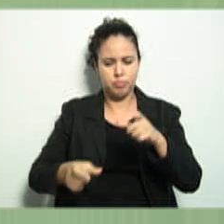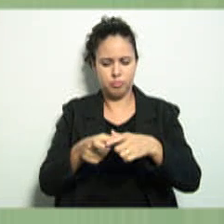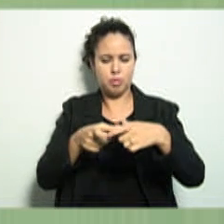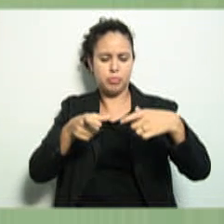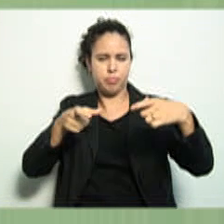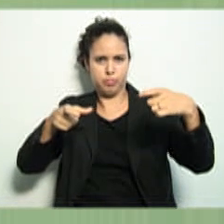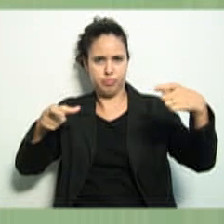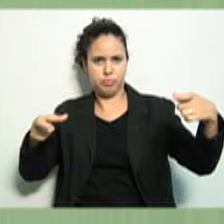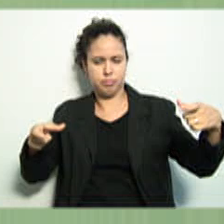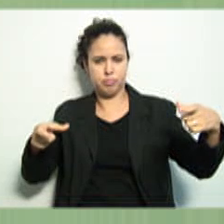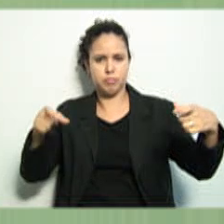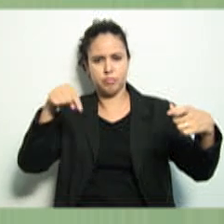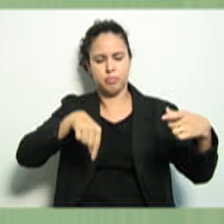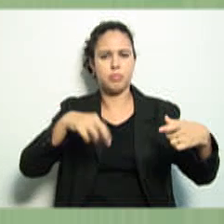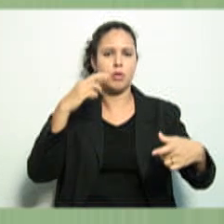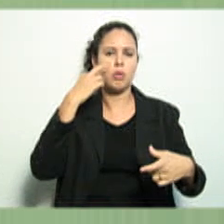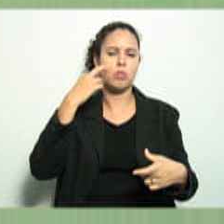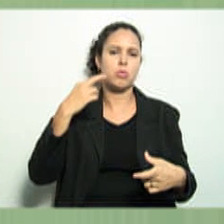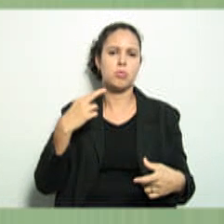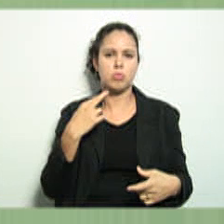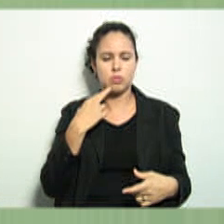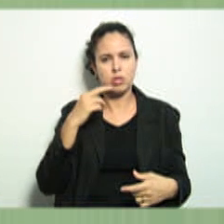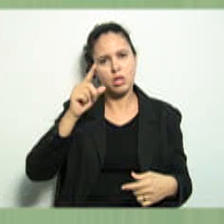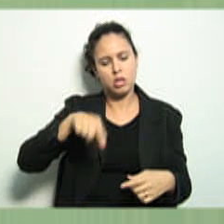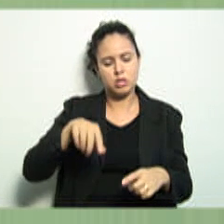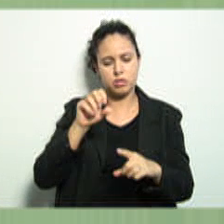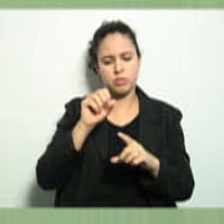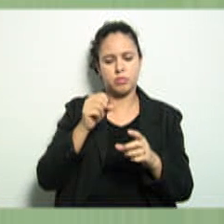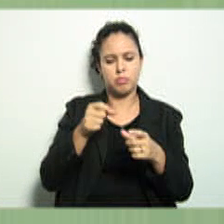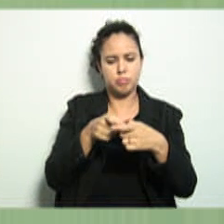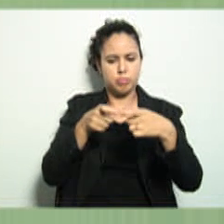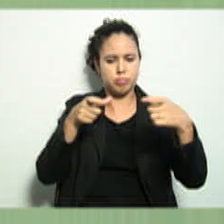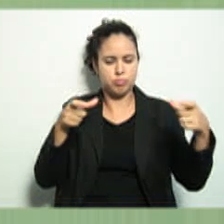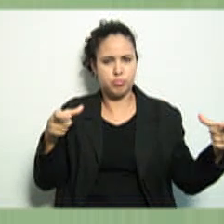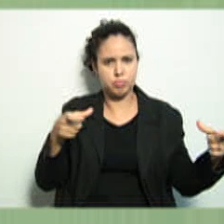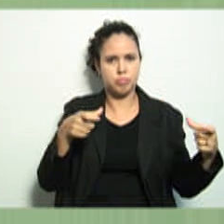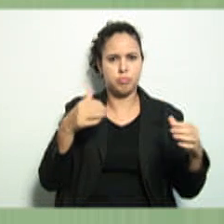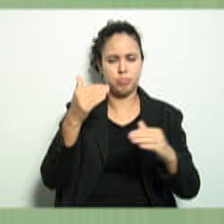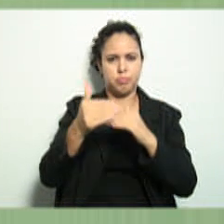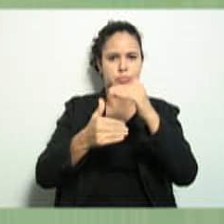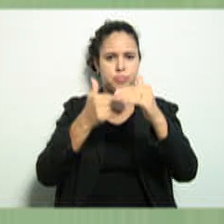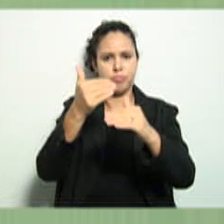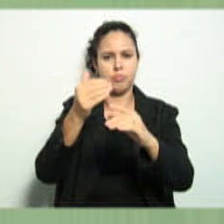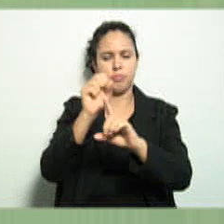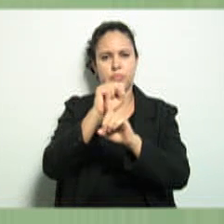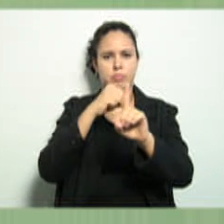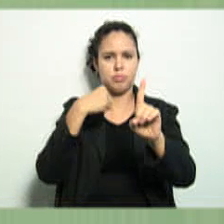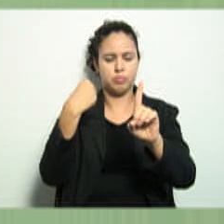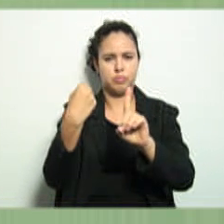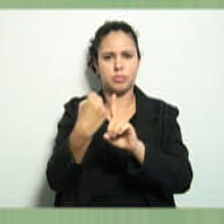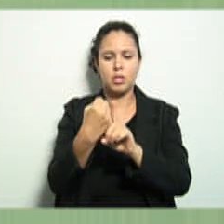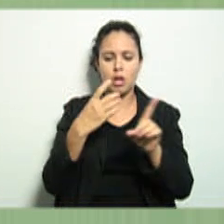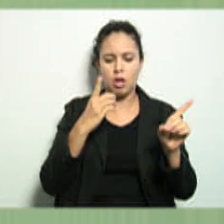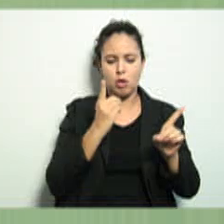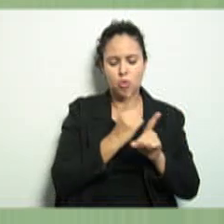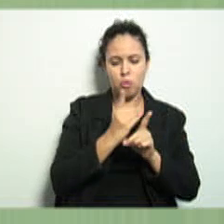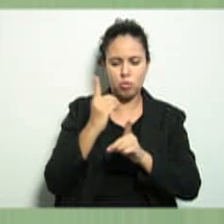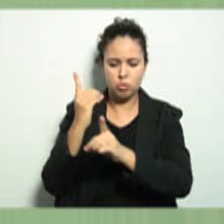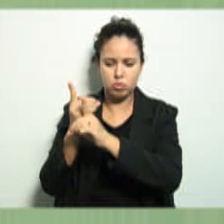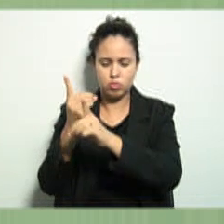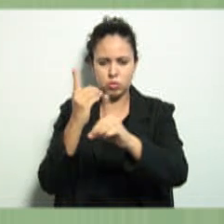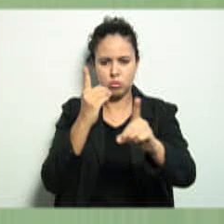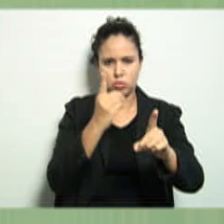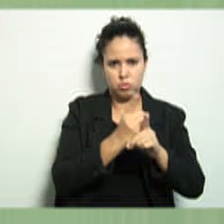é a formação de nossa sociedade. Então iniciaram as descobertas das jazidas de